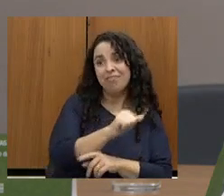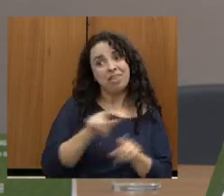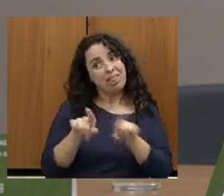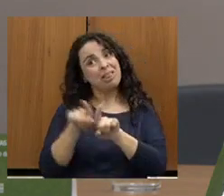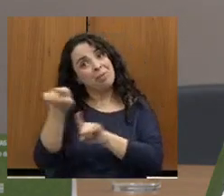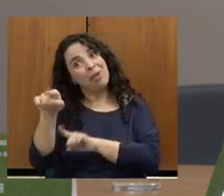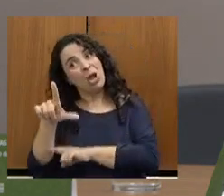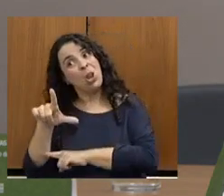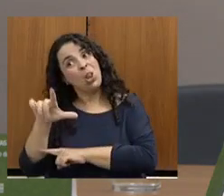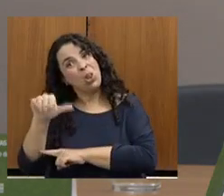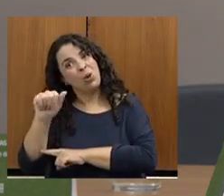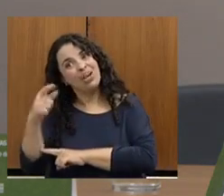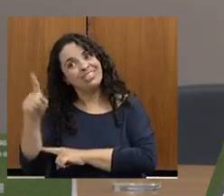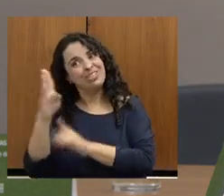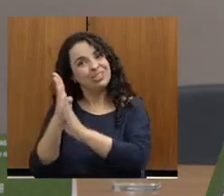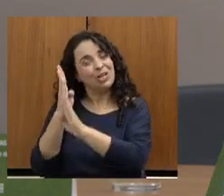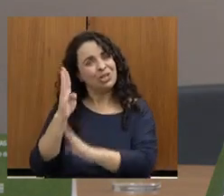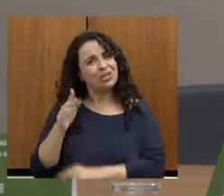nada fizeram.